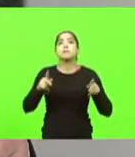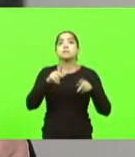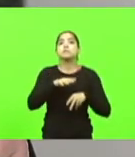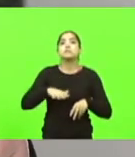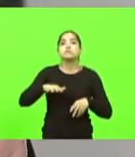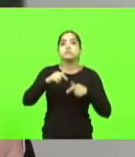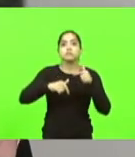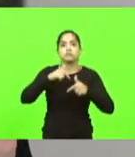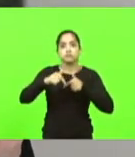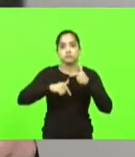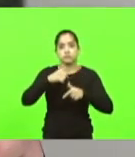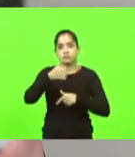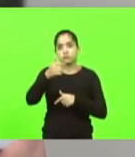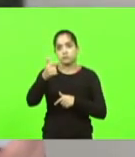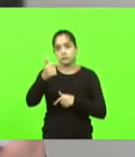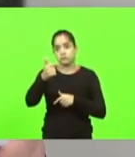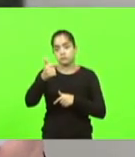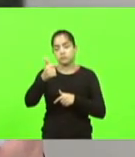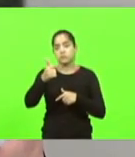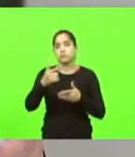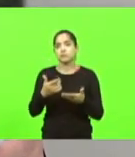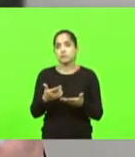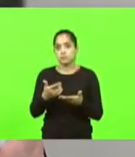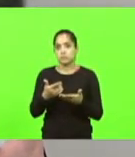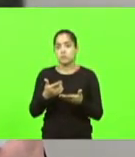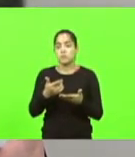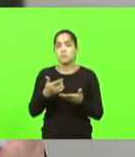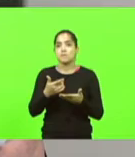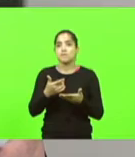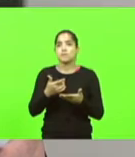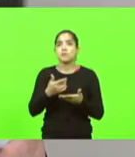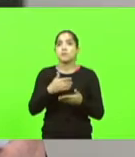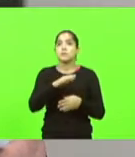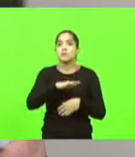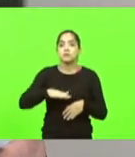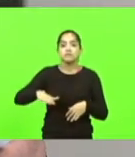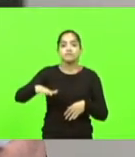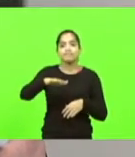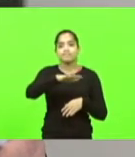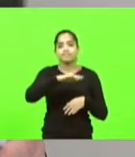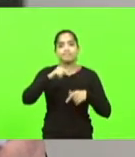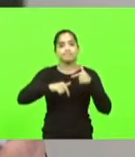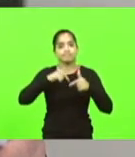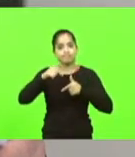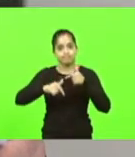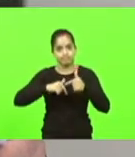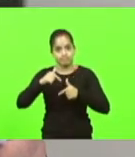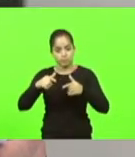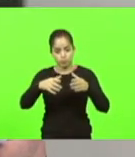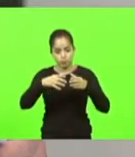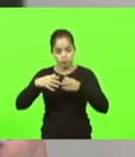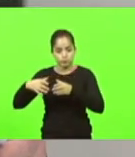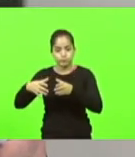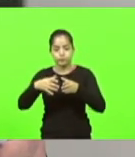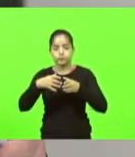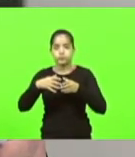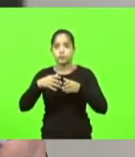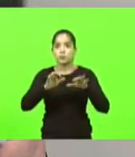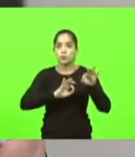12ª Região e também a Superintendência Regional do Trabalho. É uma ação conjunta, coordenada